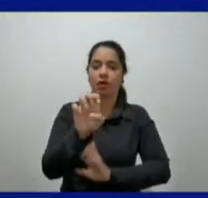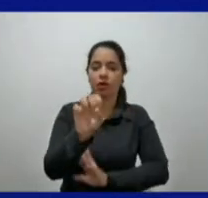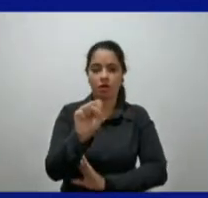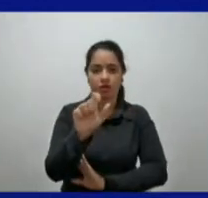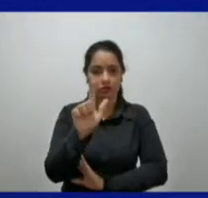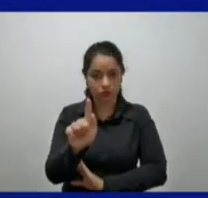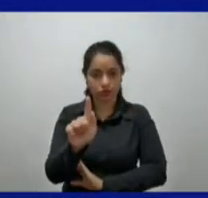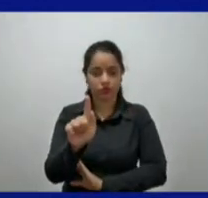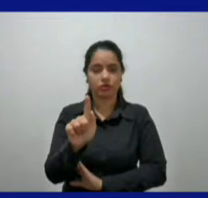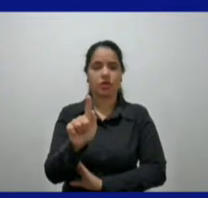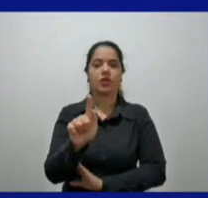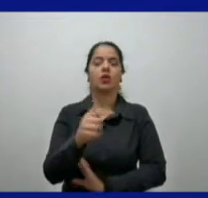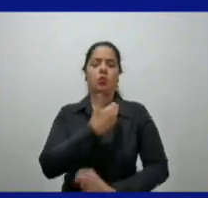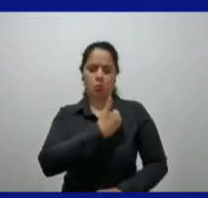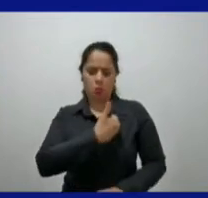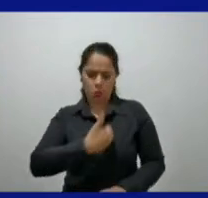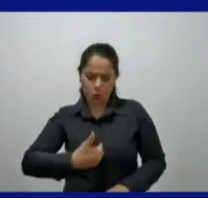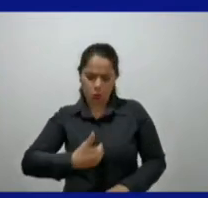governos